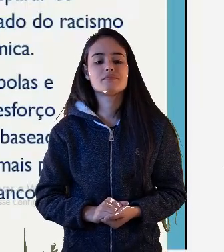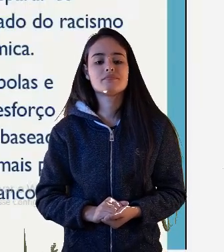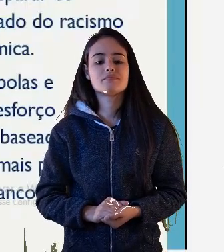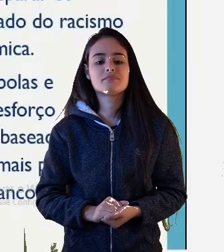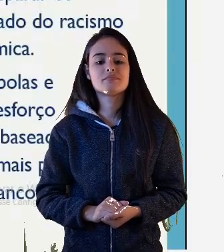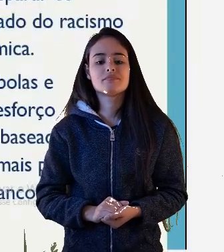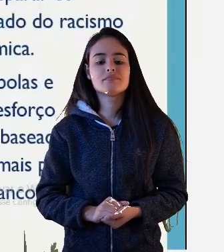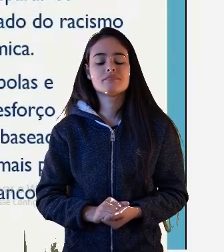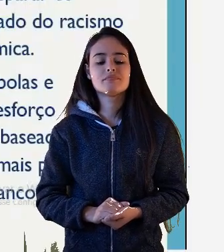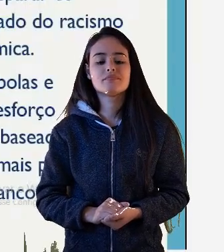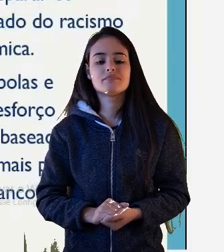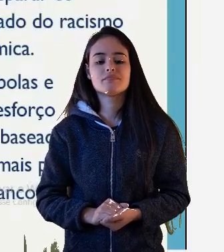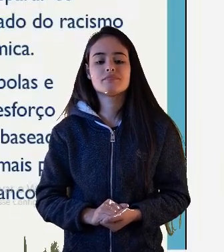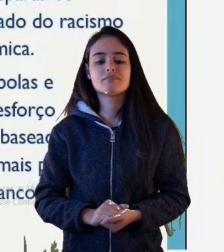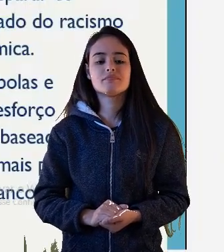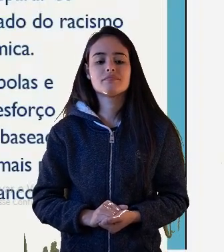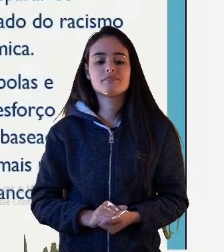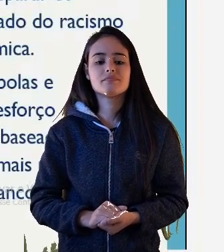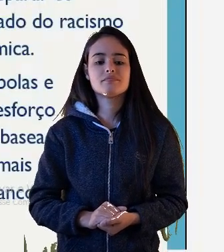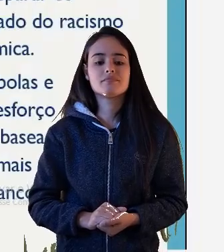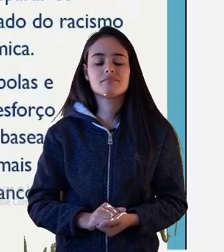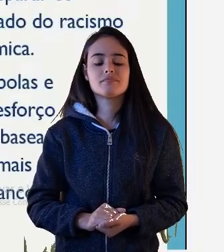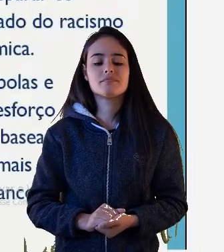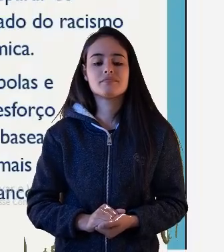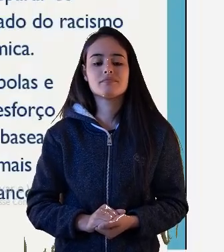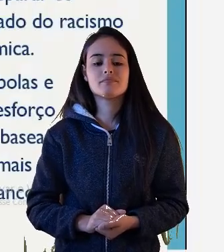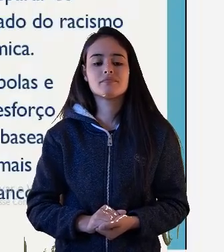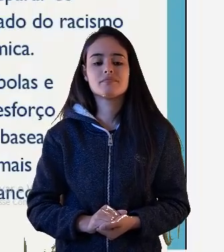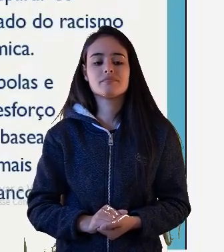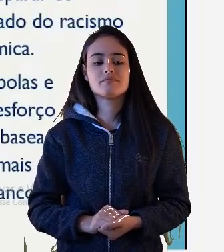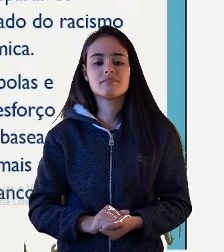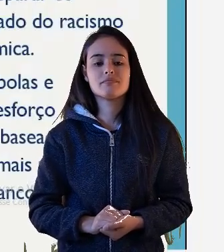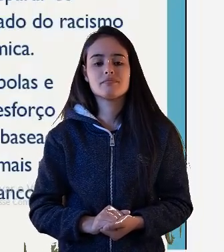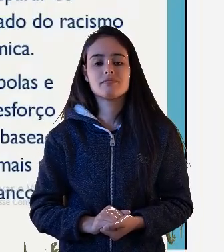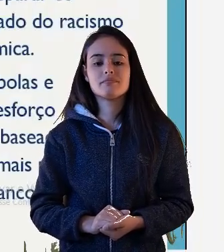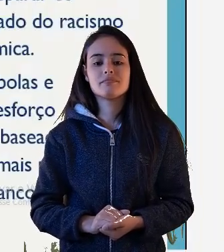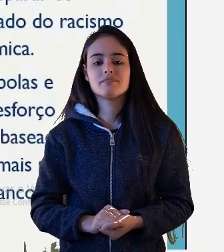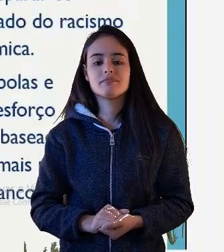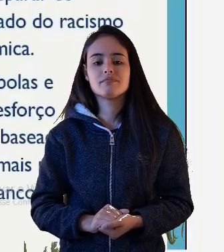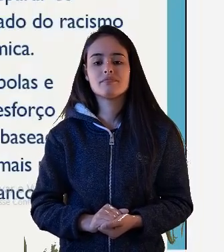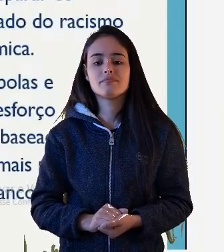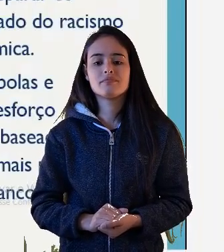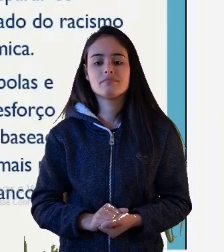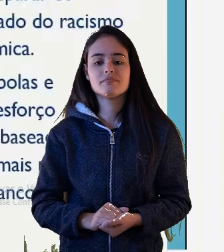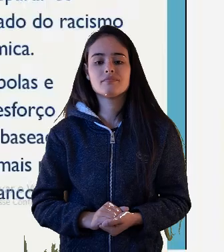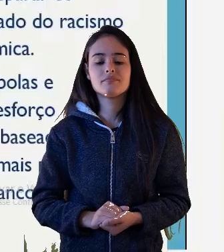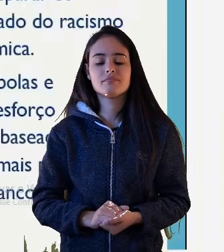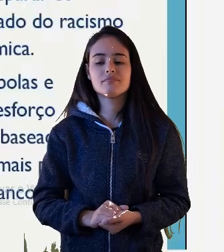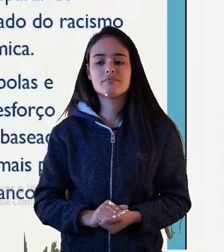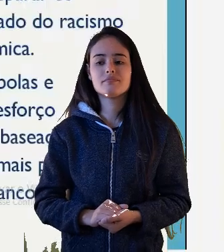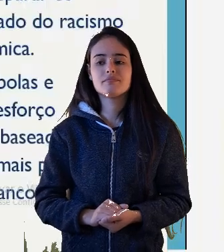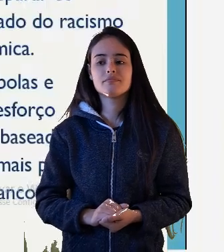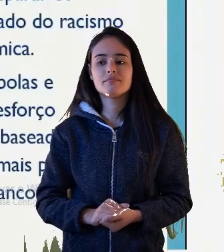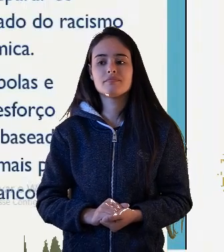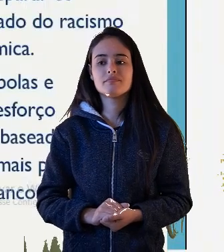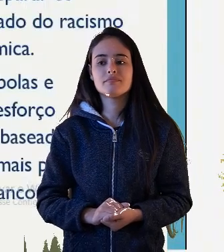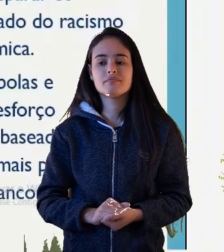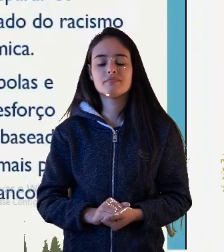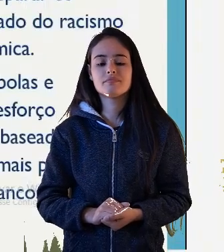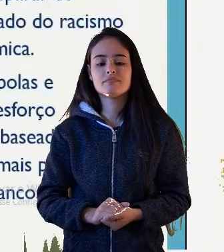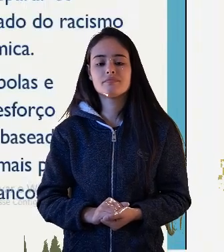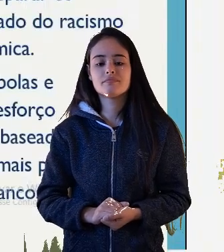do racismo, como o legado do racismo científico, da negação da escolarização e da exclusão econômica, né? Quantos anos, né, foi